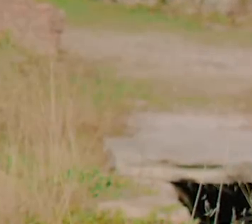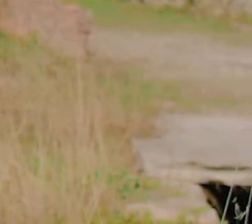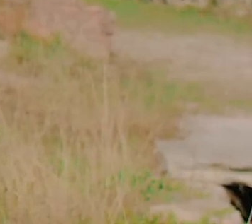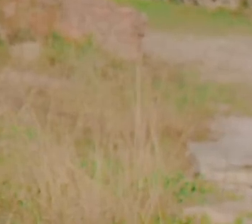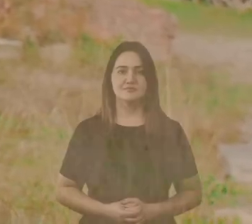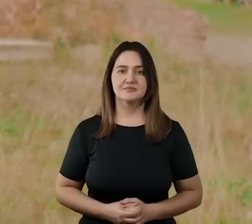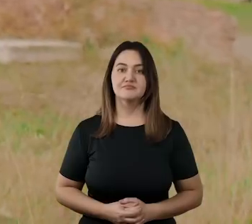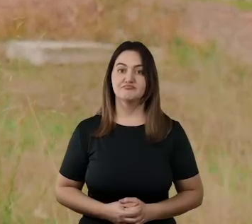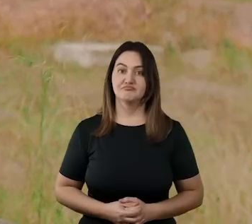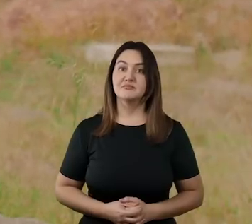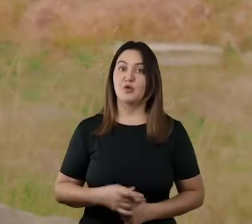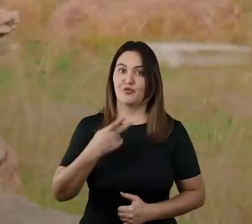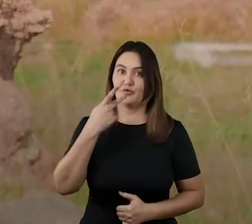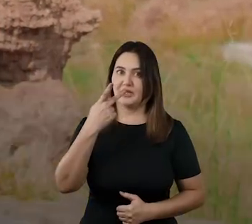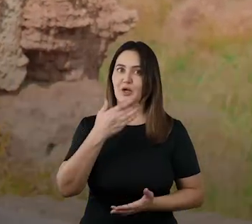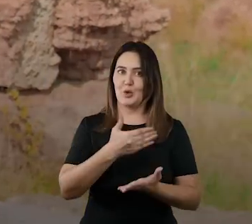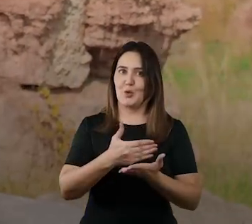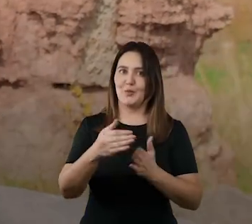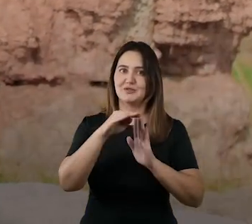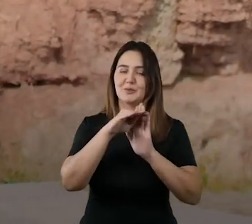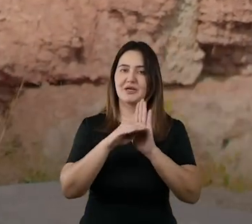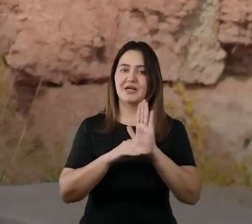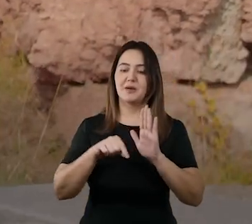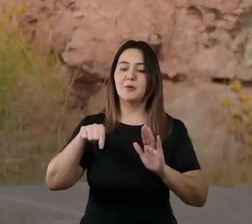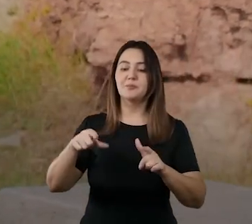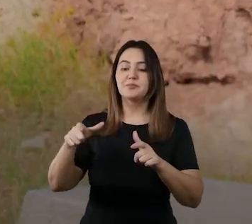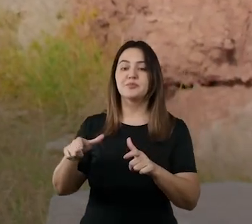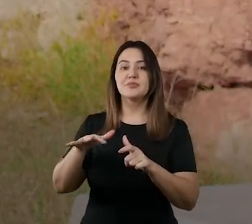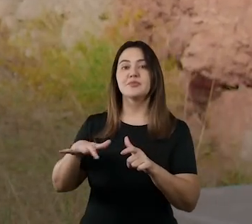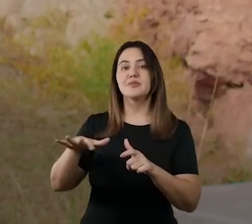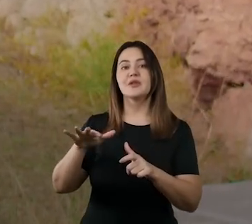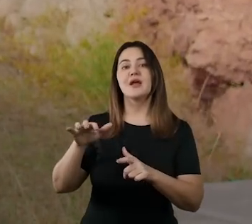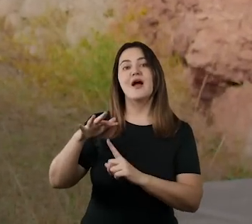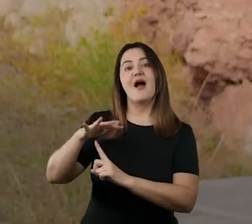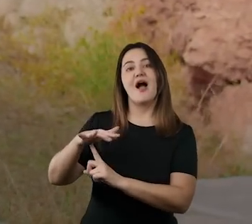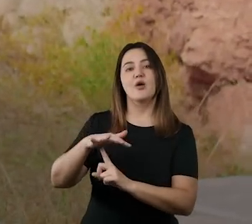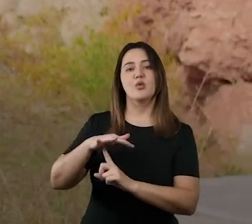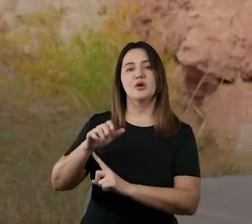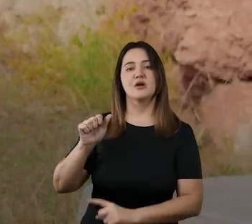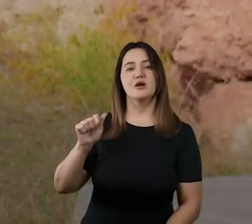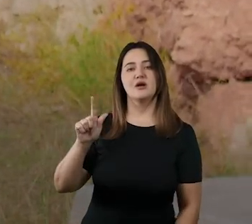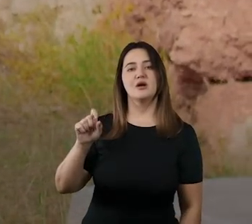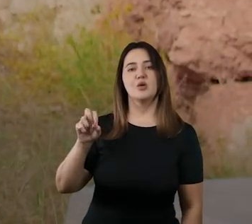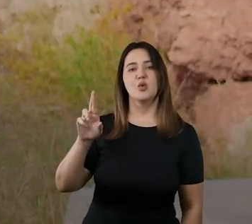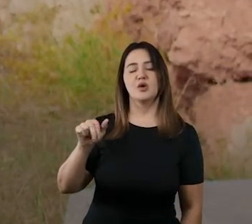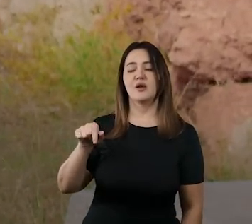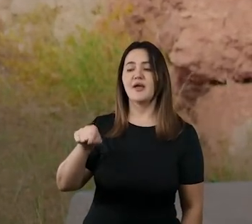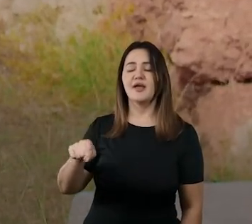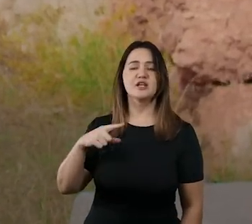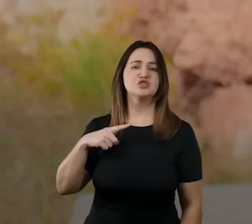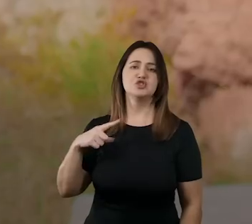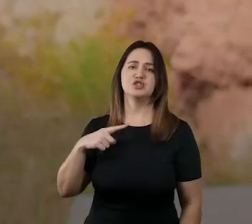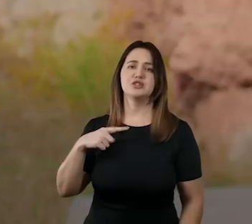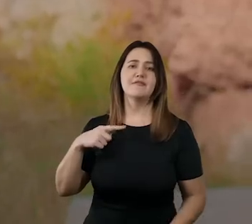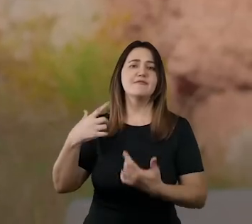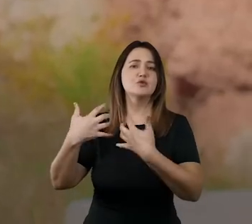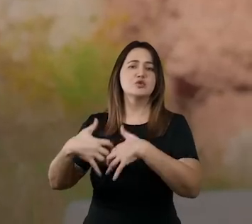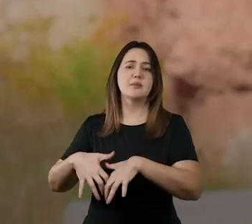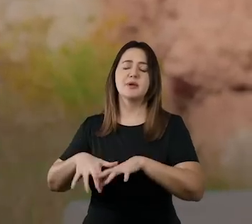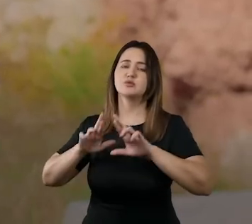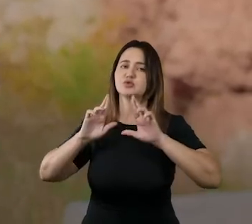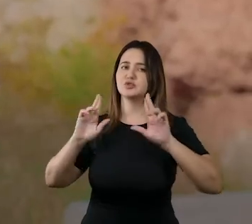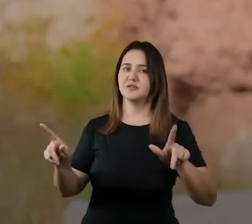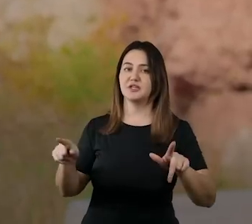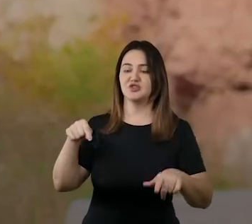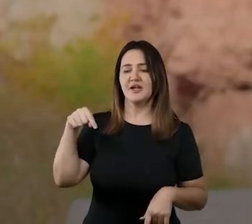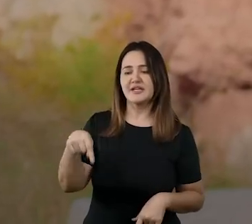Como eu falei no início do programa, a Ágora tinha uma função muito maior do que uma praça da cidade onde nós moramos. Aqui era o